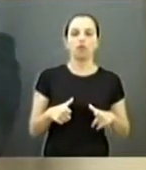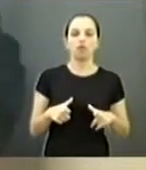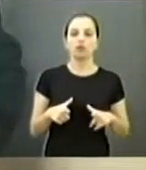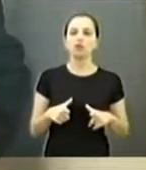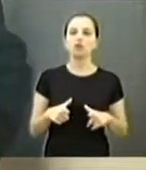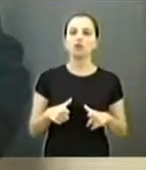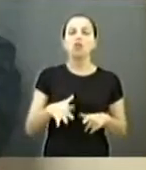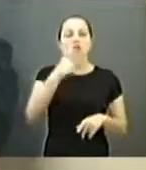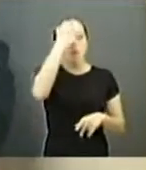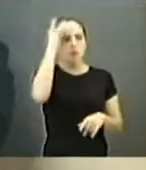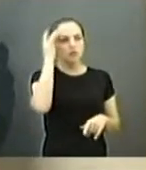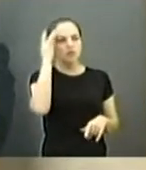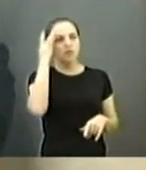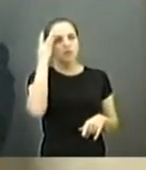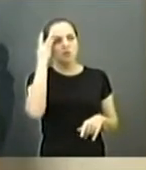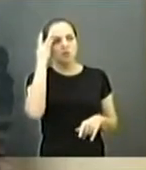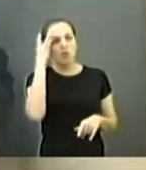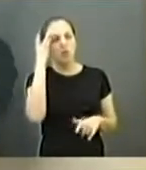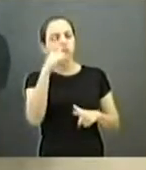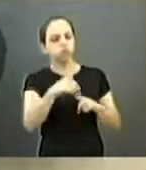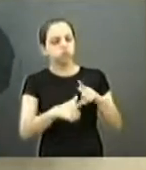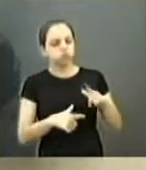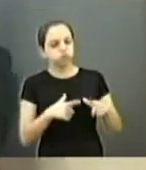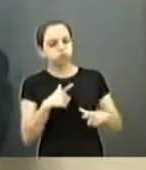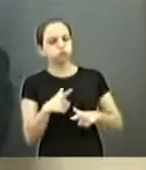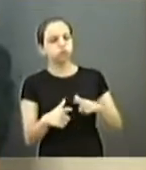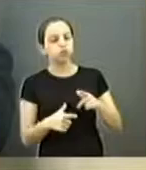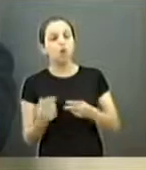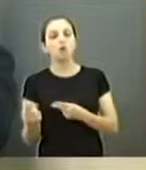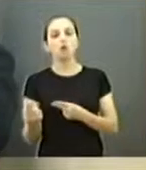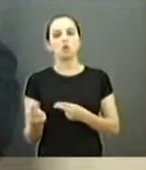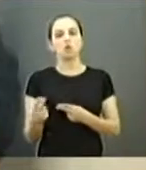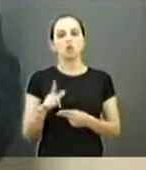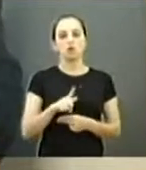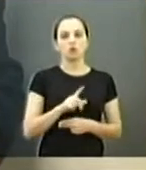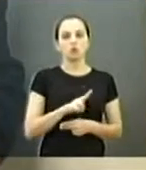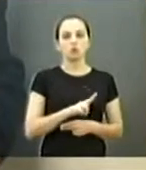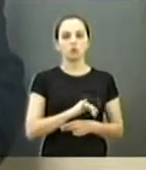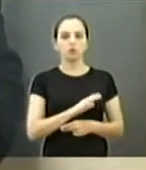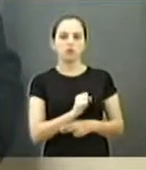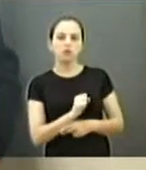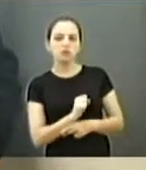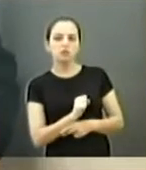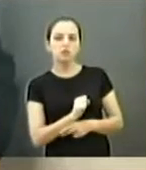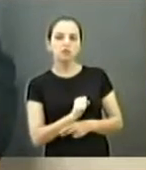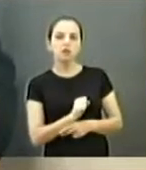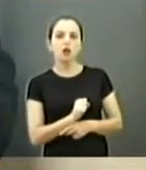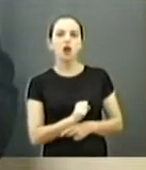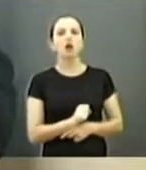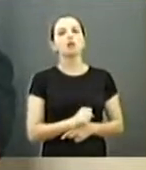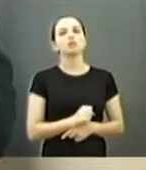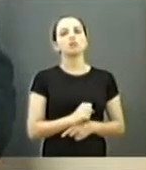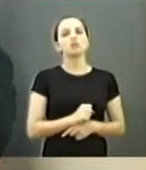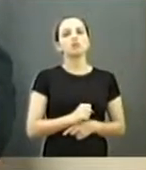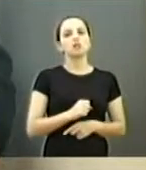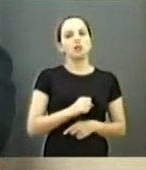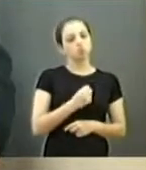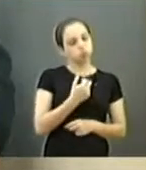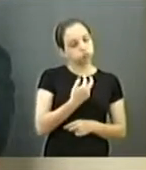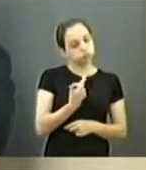está trabalhando, como Luiz Garlipe, como os outros funcionários que estão aqui relacionados,